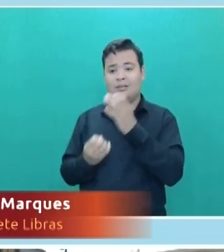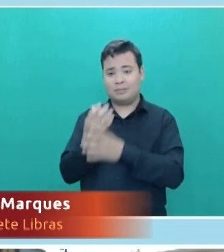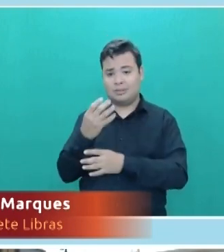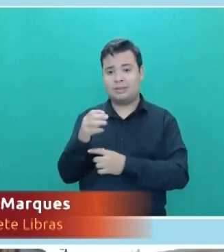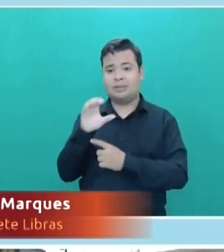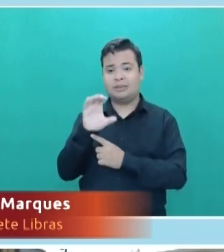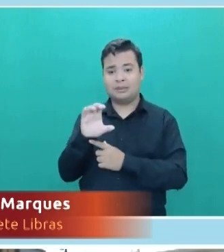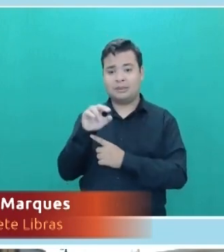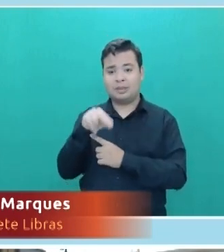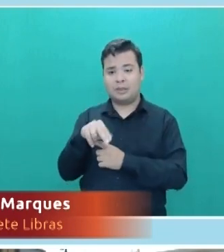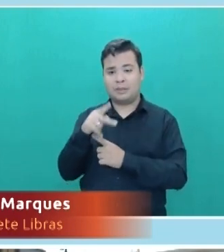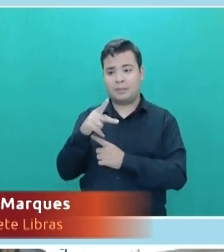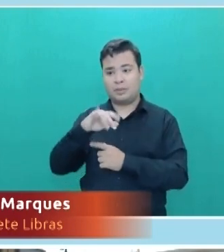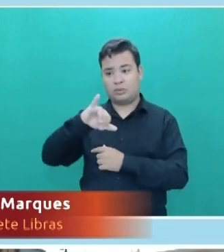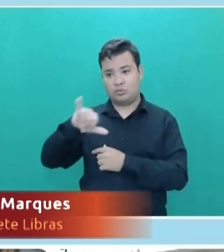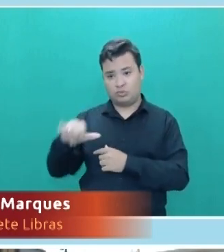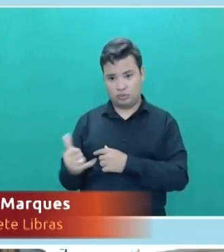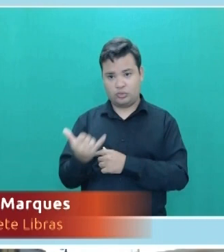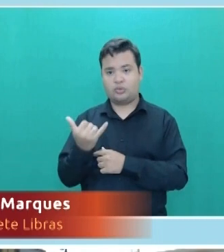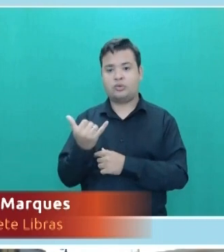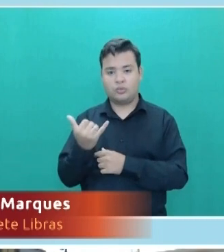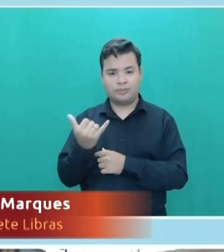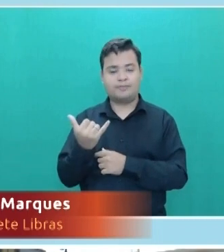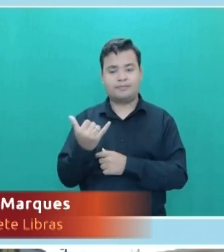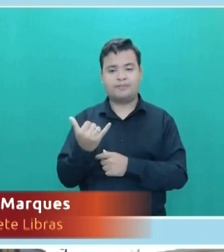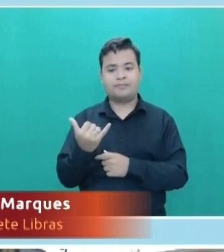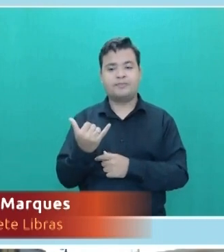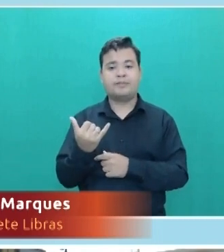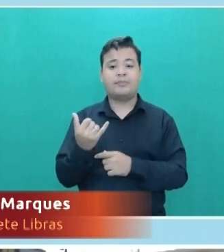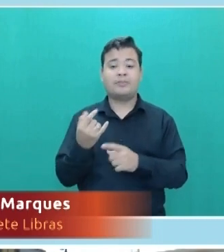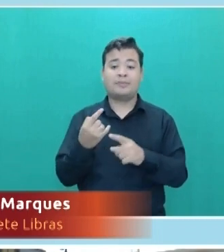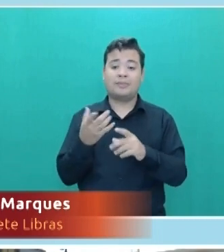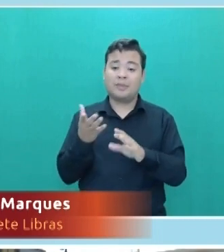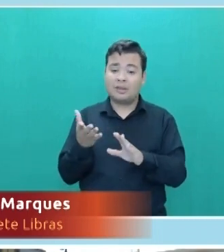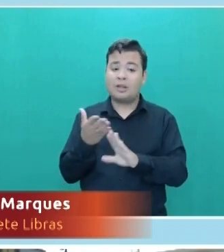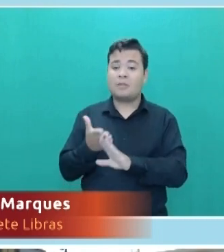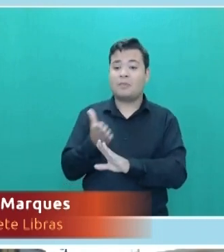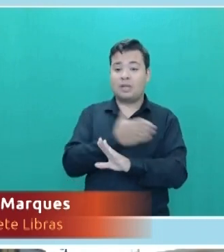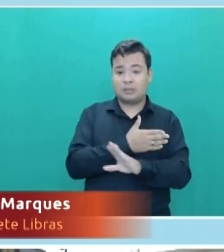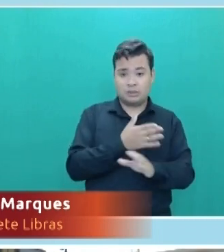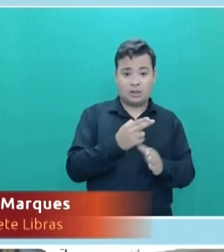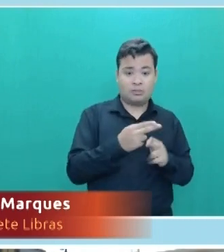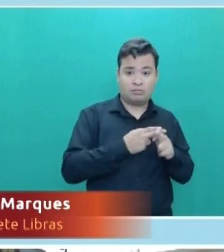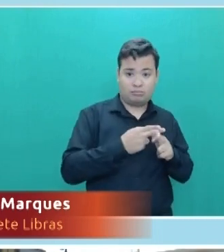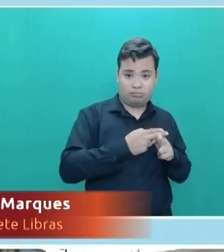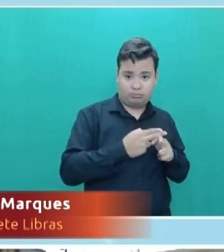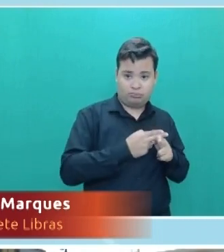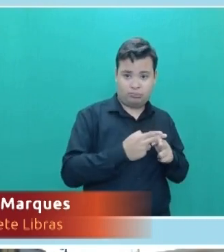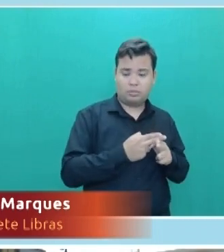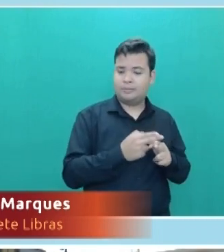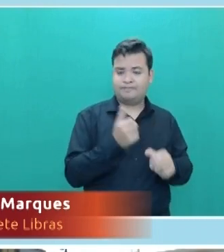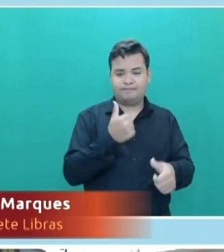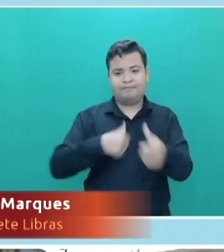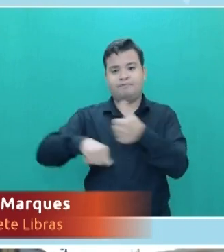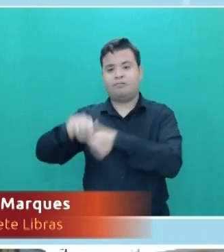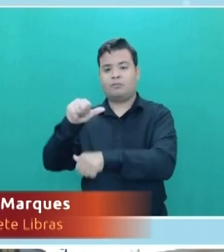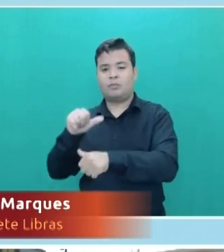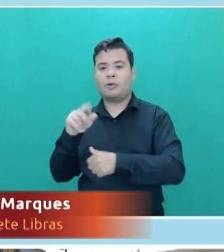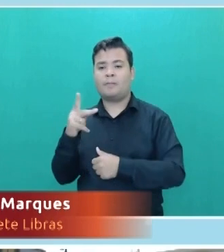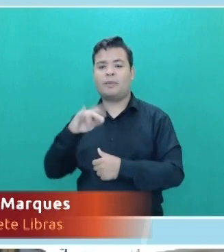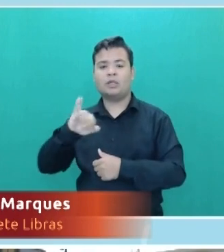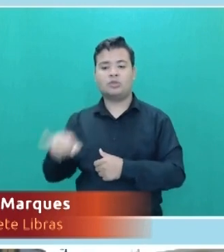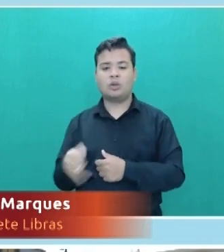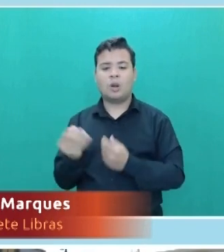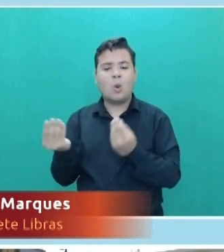de certos empregos, trocando muitas vezes a carteira assinada pelo contrato como PJ. Queria que você fizesse uma análise